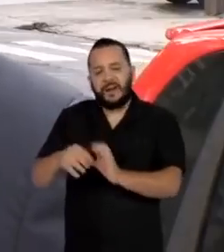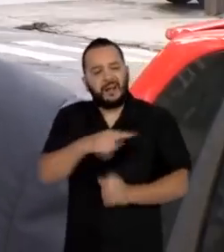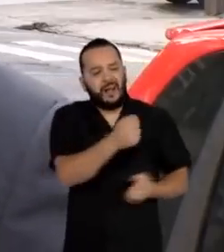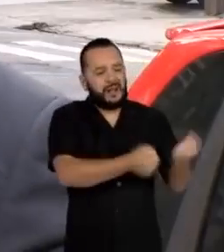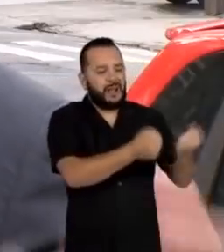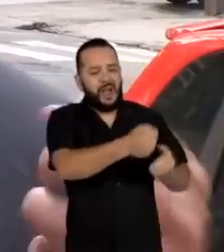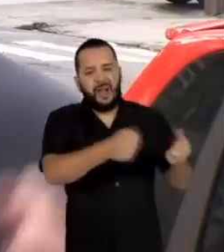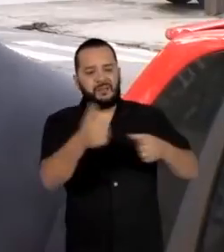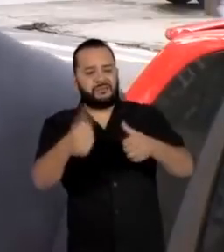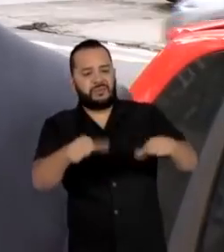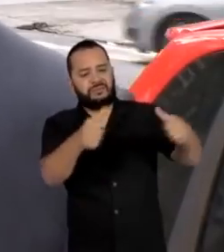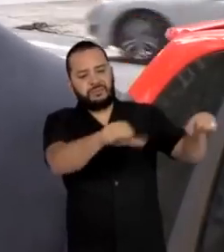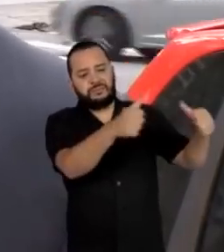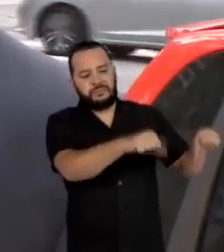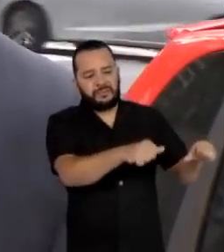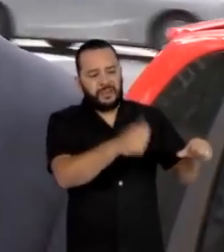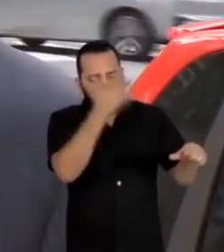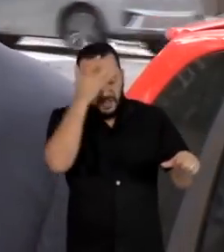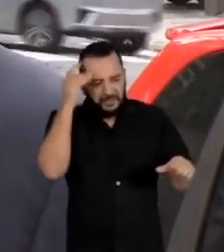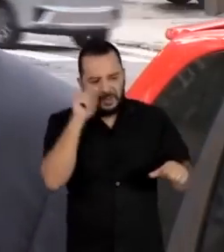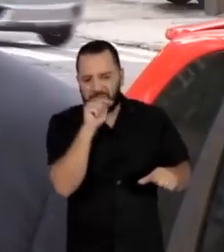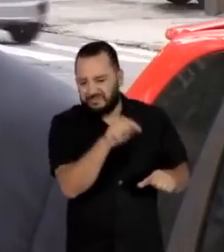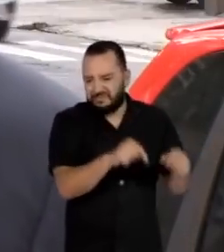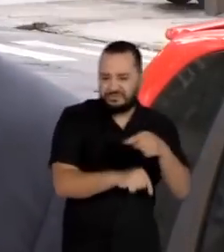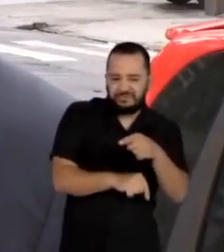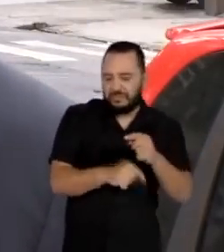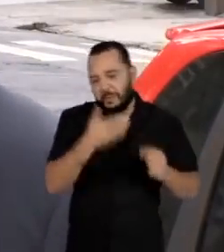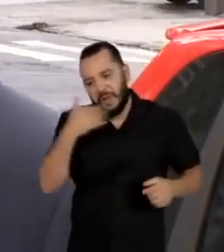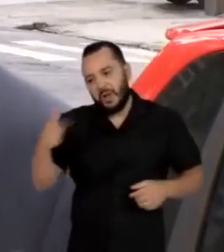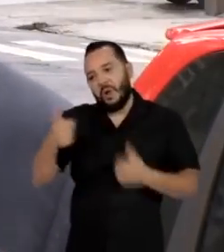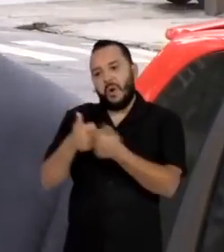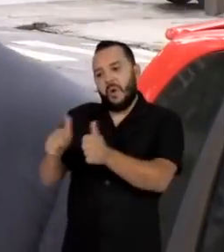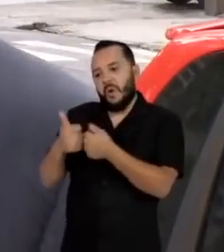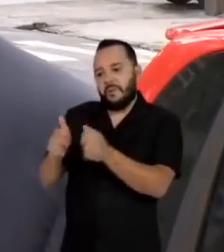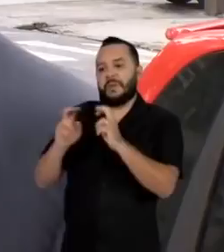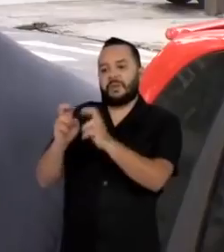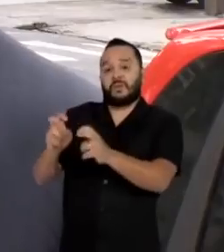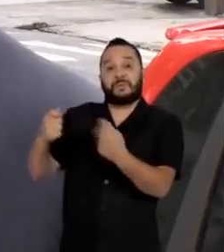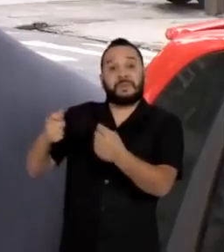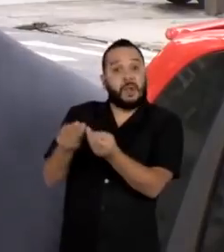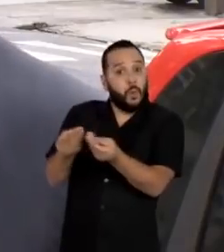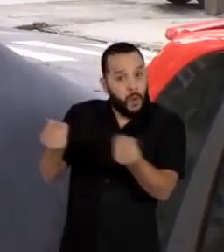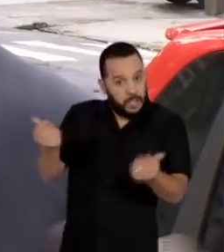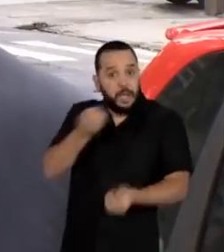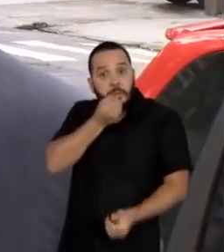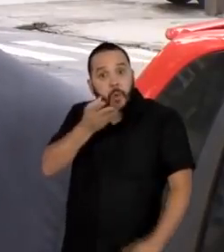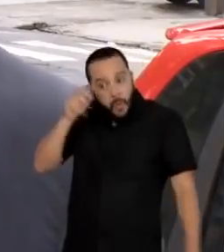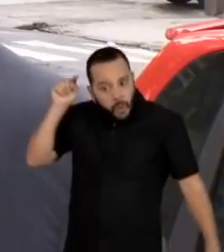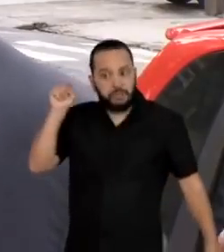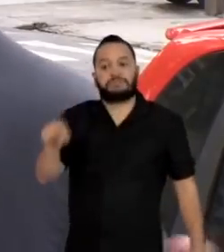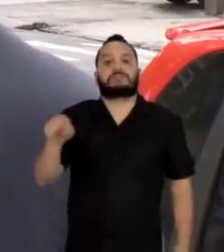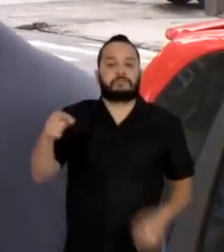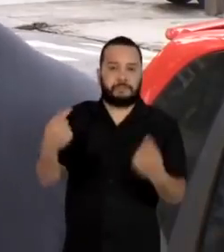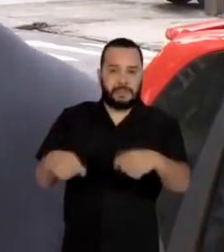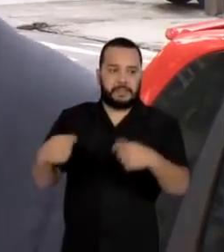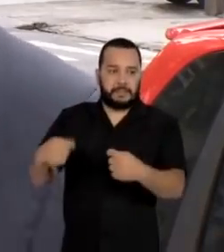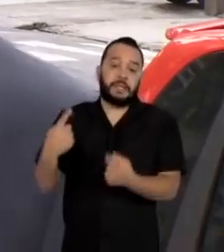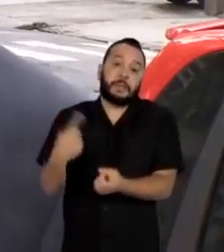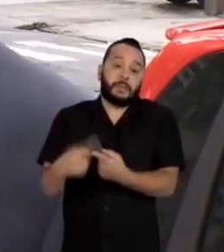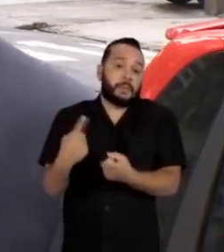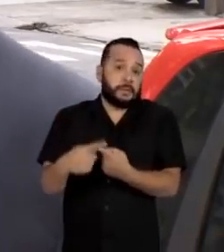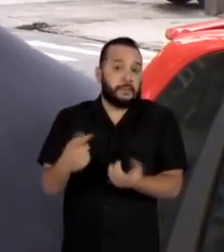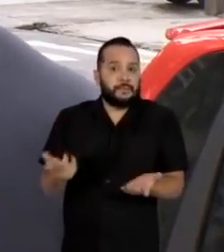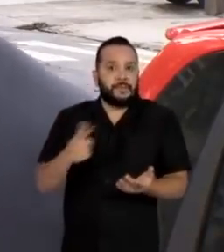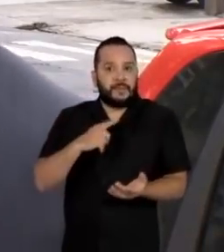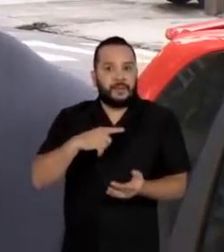consegue puxar as pessoas do veículo do individual, do automóvel, para o transporte público, livrando as avenidas,